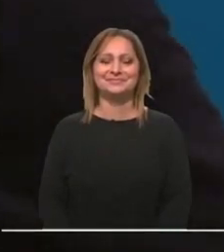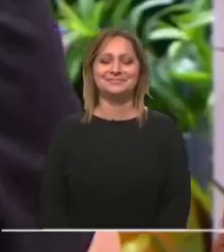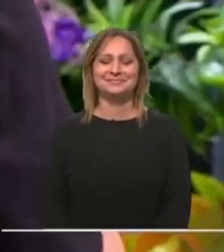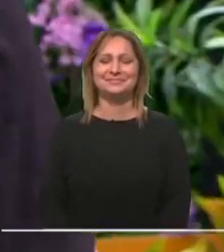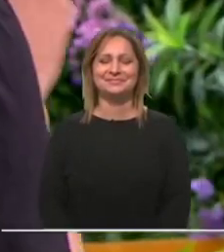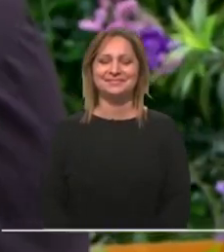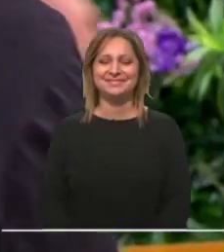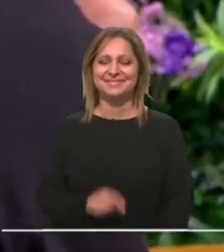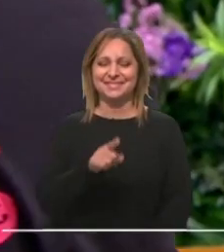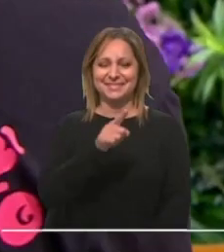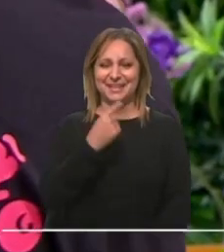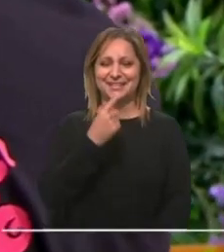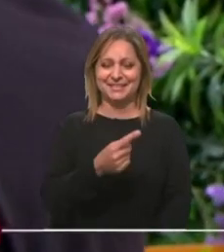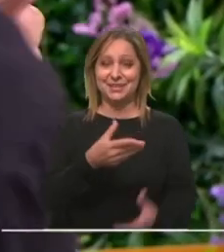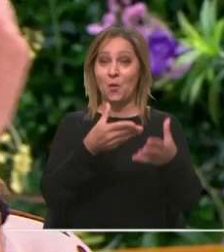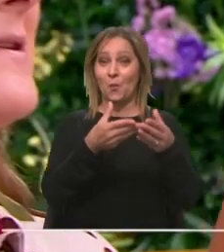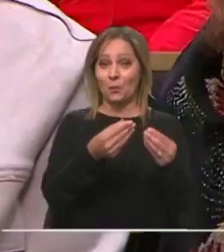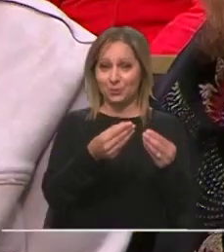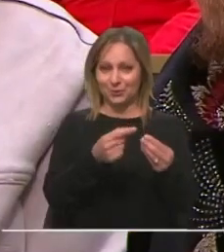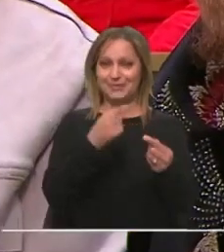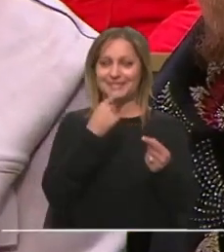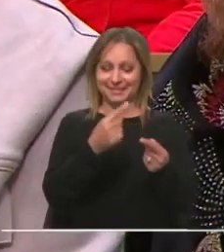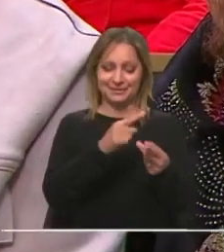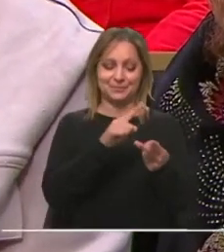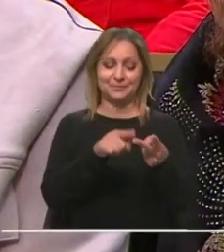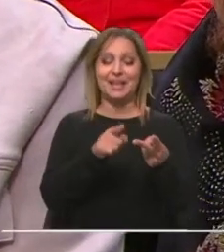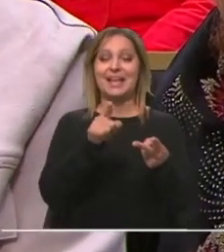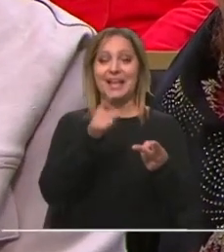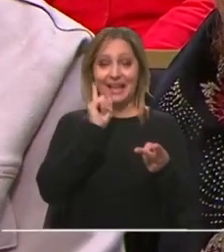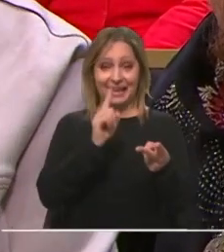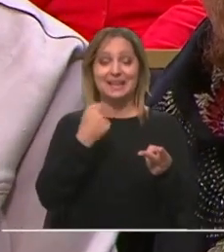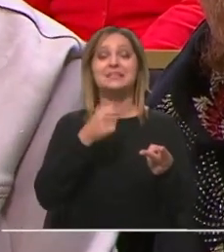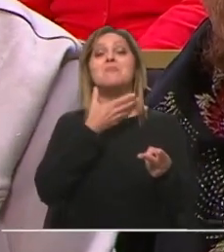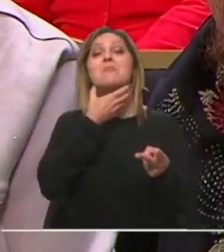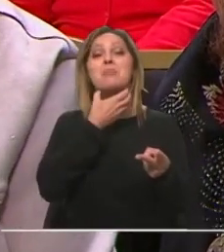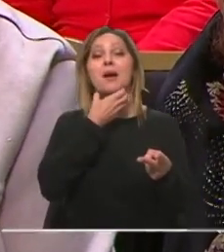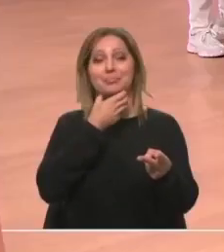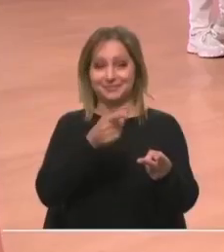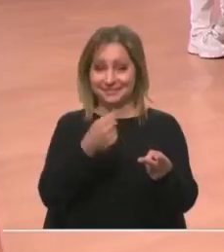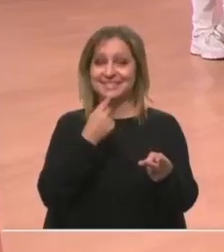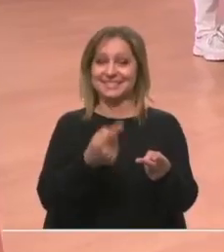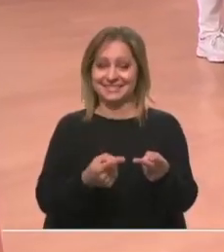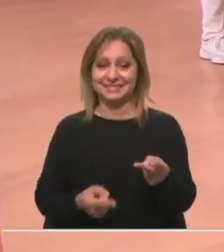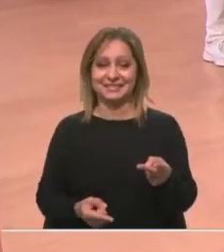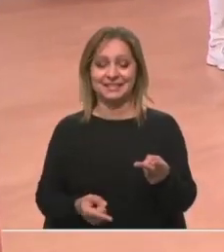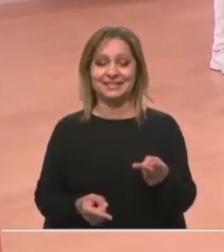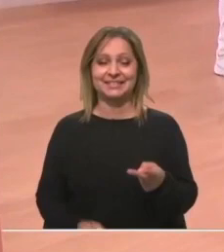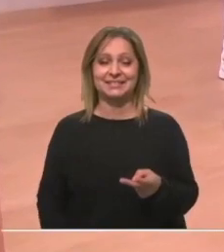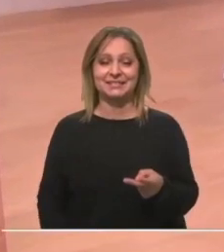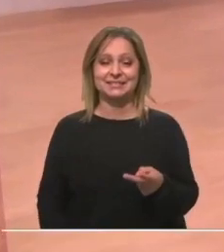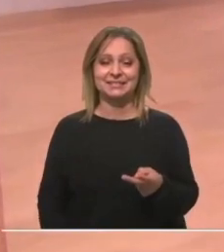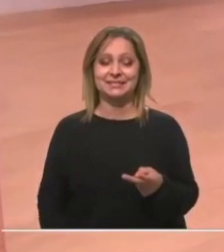Ele, entretanto, já chamou gordurosa a nossa cliente. Não, disse não é que gordurosa. Tem papo. Não, a pele adquire sempre